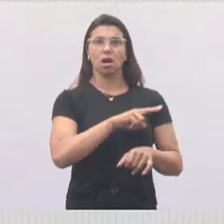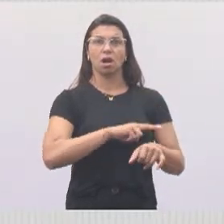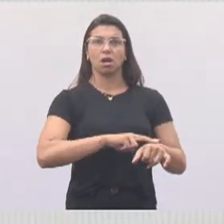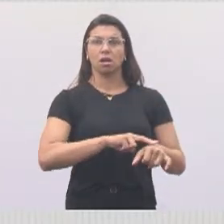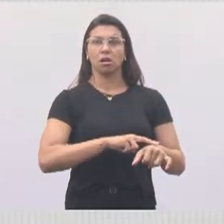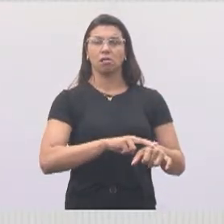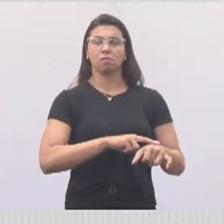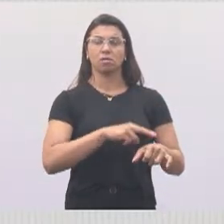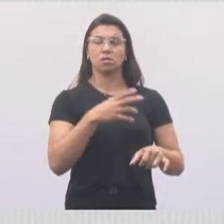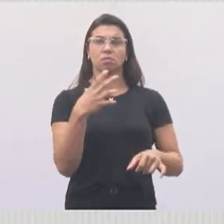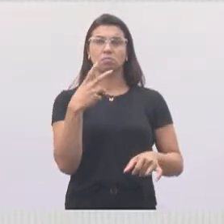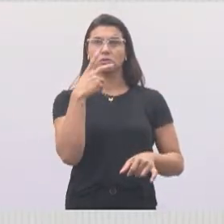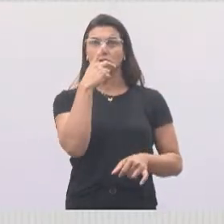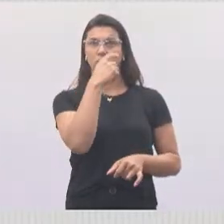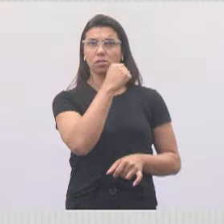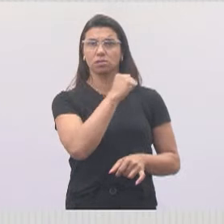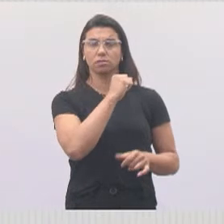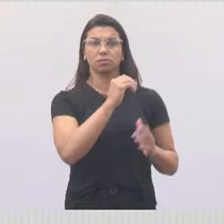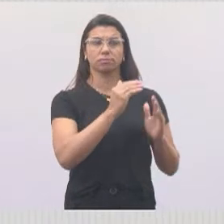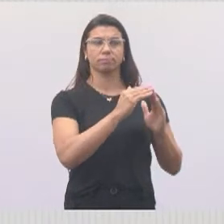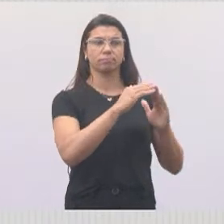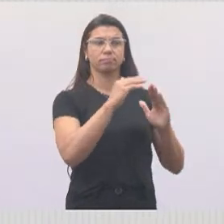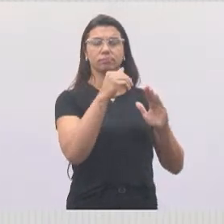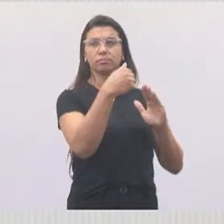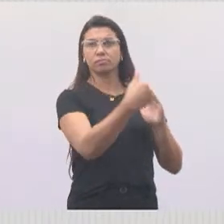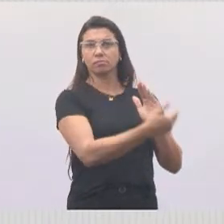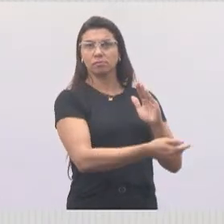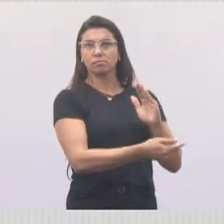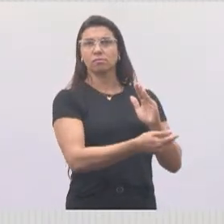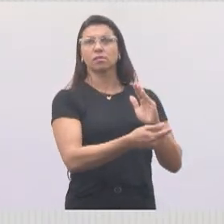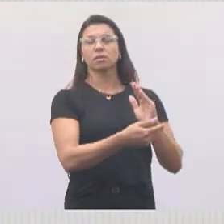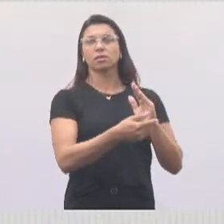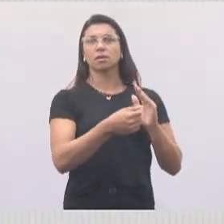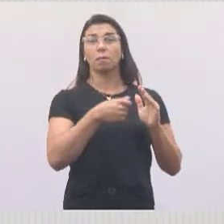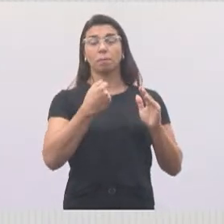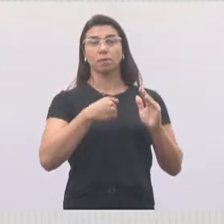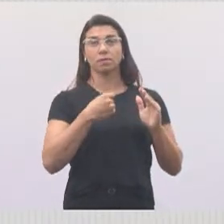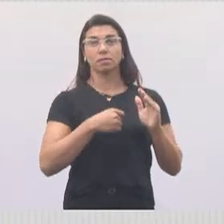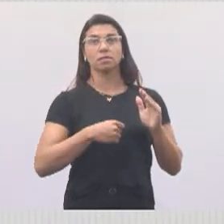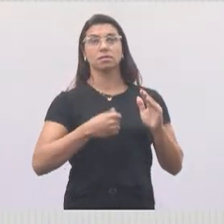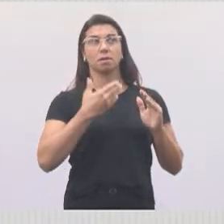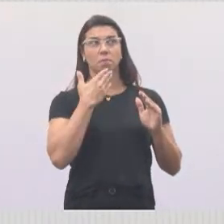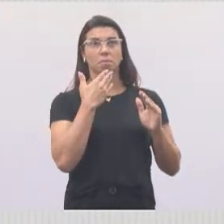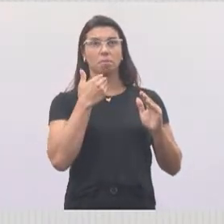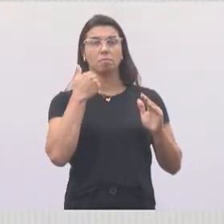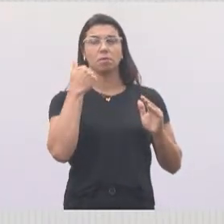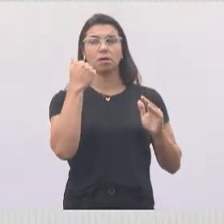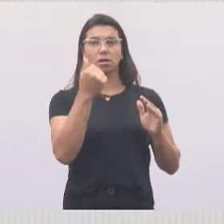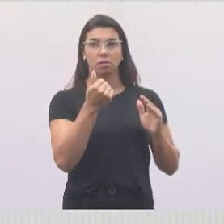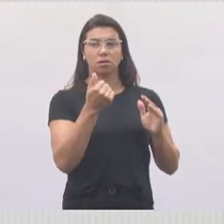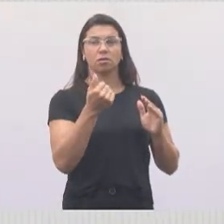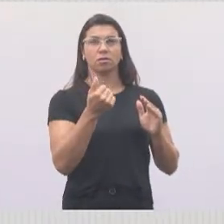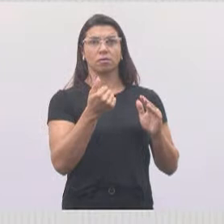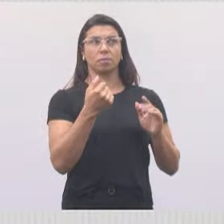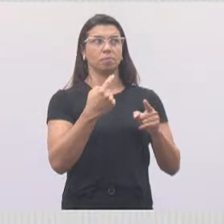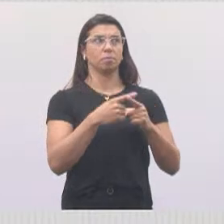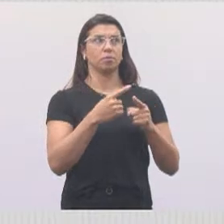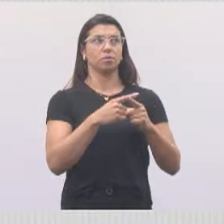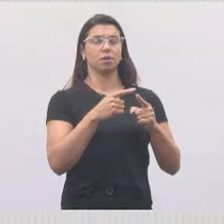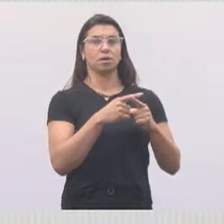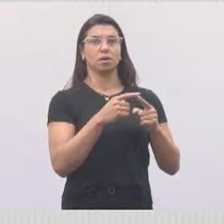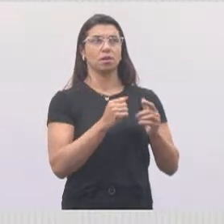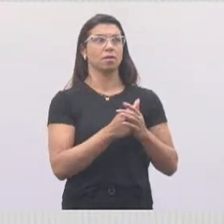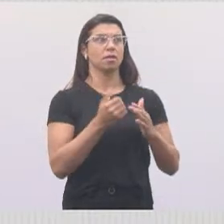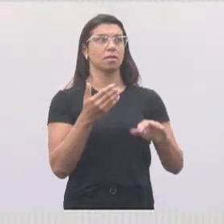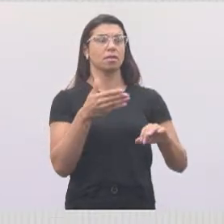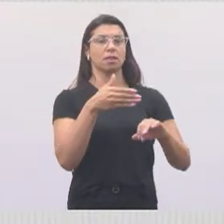frente à casa deles, tá? Ela está solicitando melhorias na entrada do Vila Branca